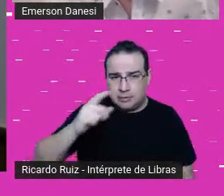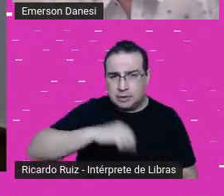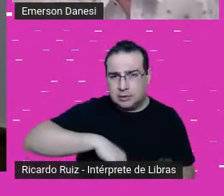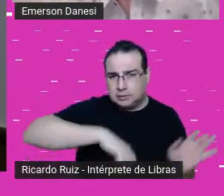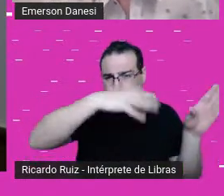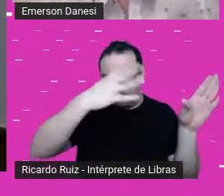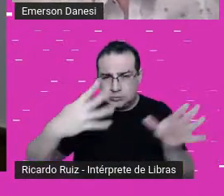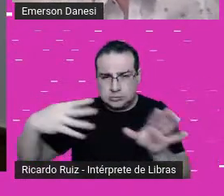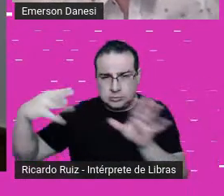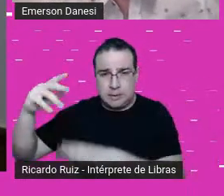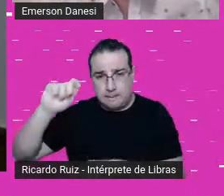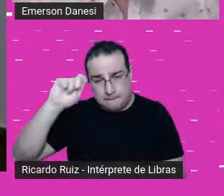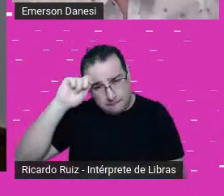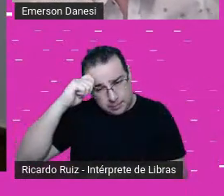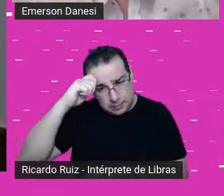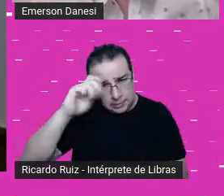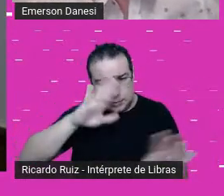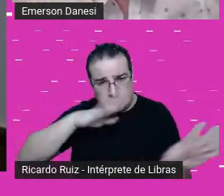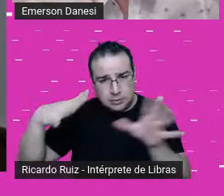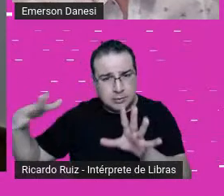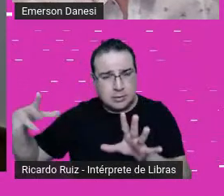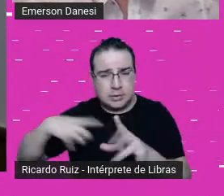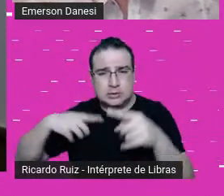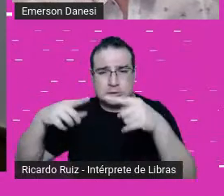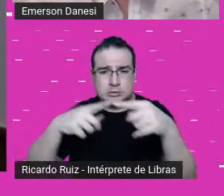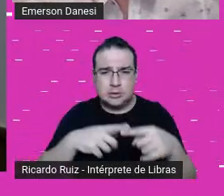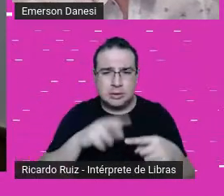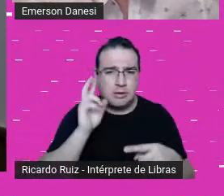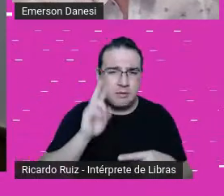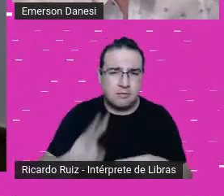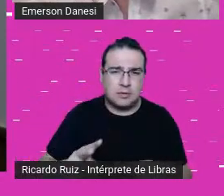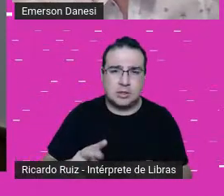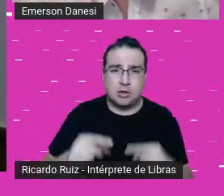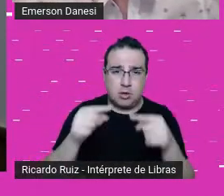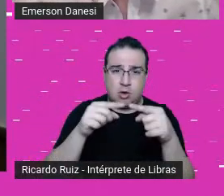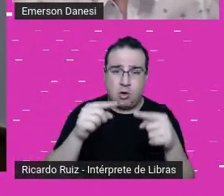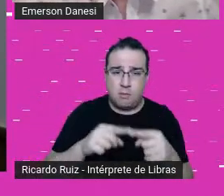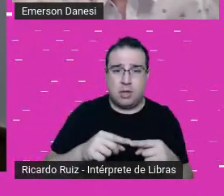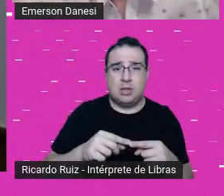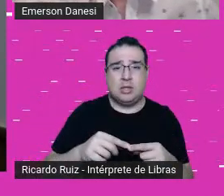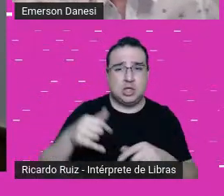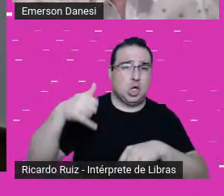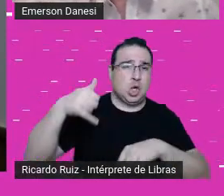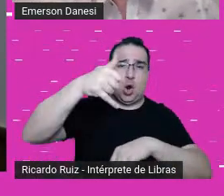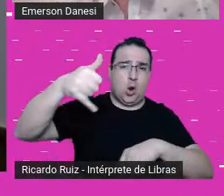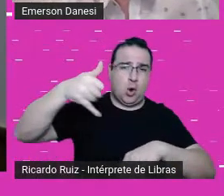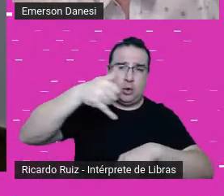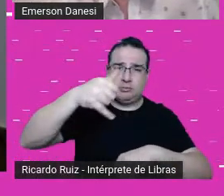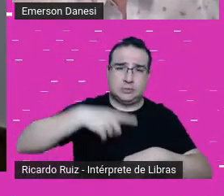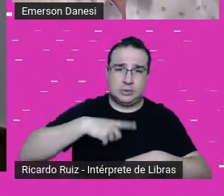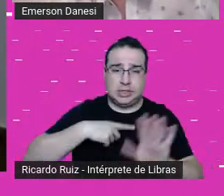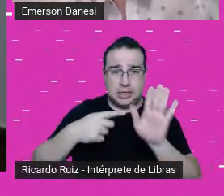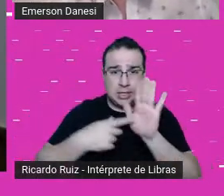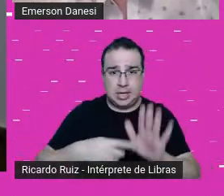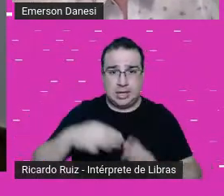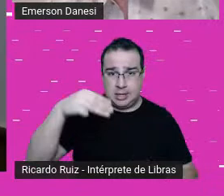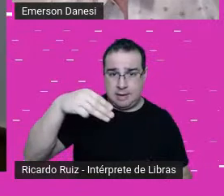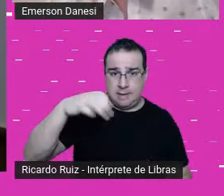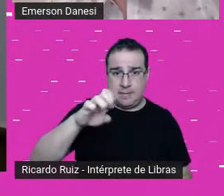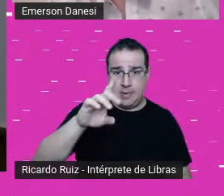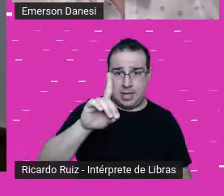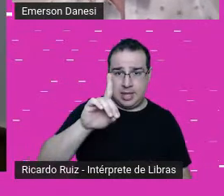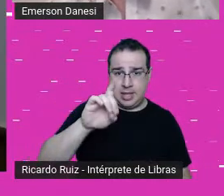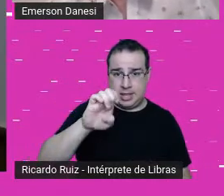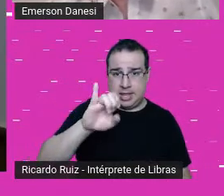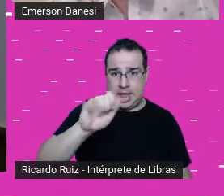se movimentando, com essa ideia da mancha de óleo, e a própria ideia da Medeia como, eu